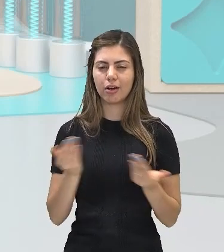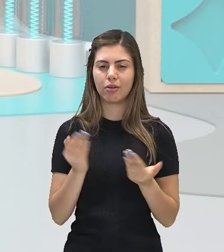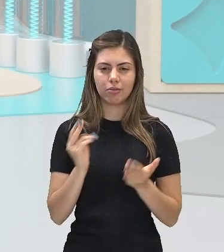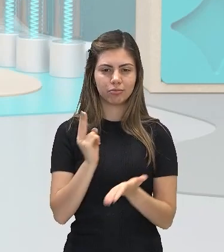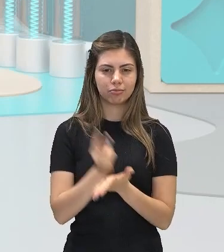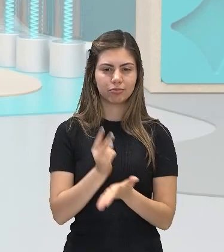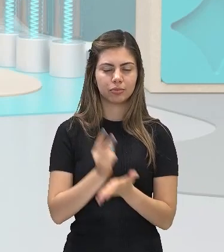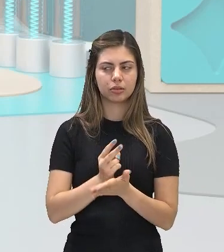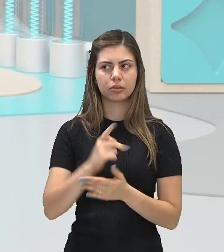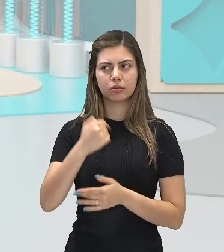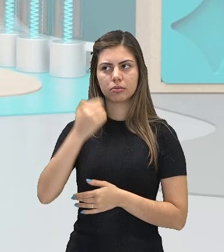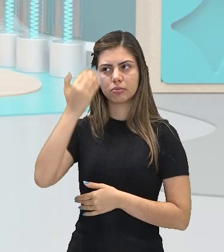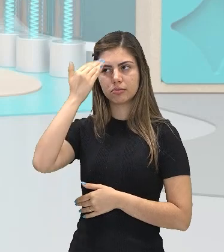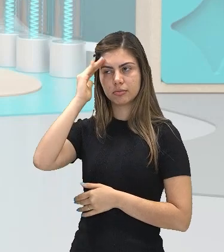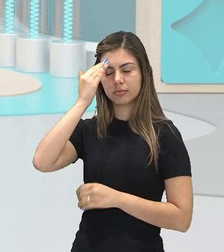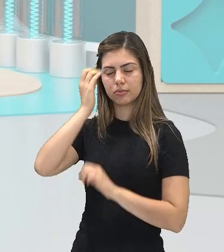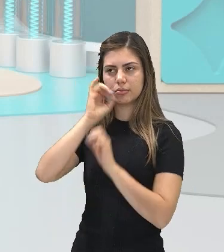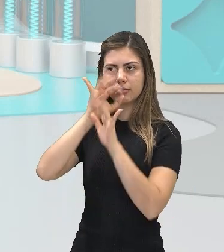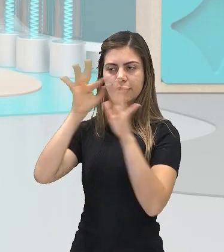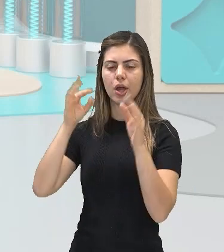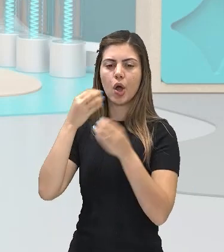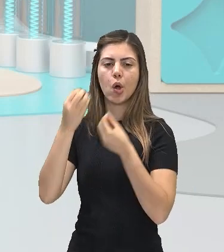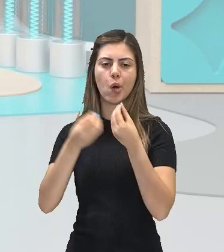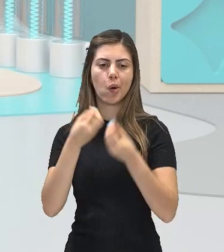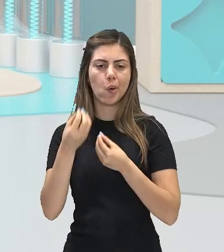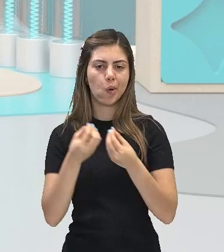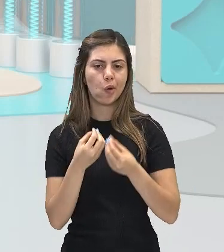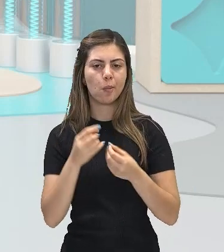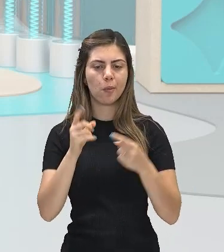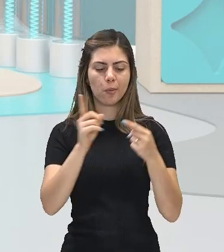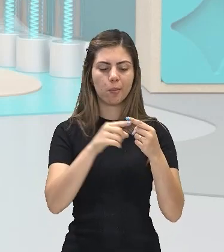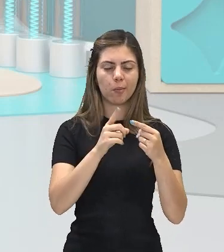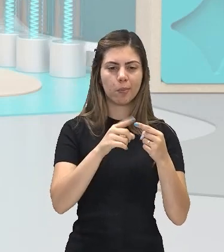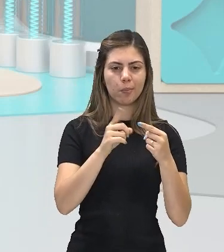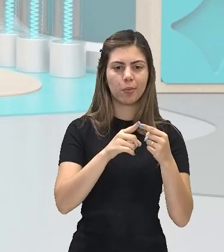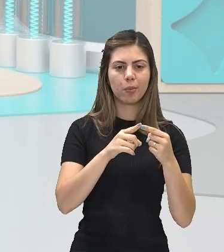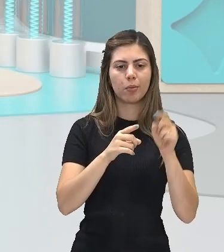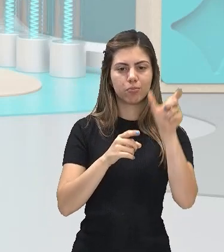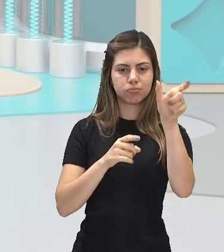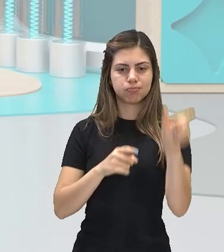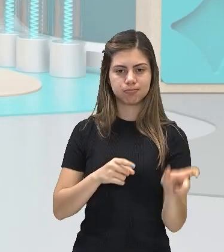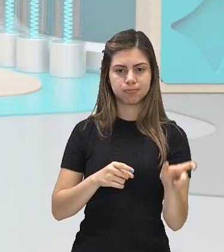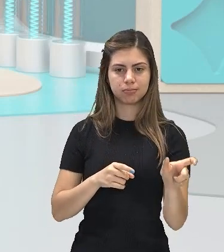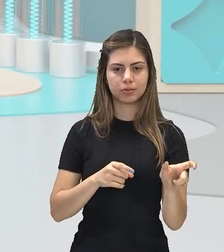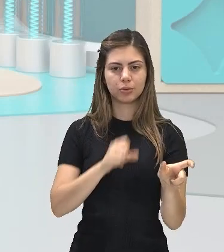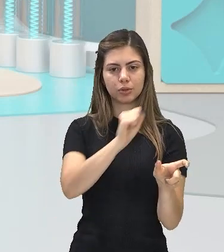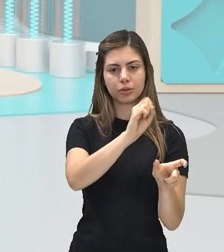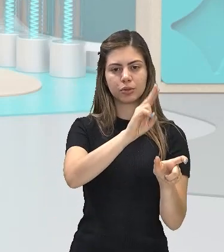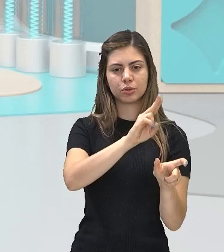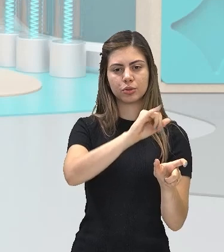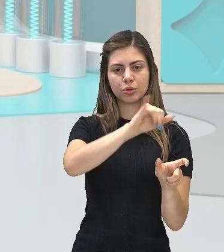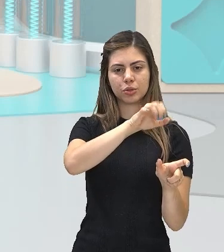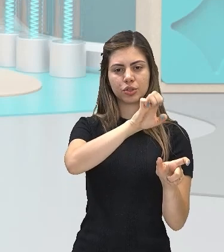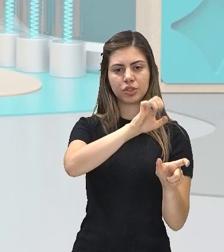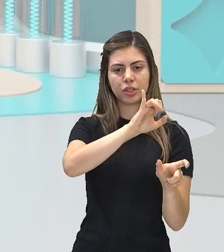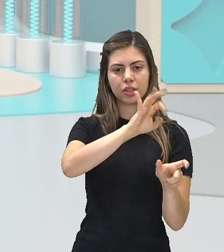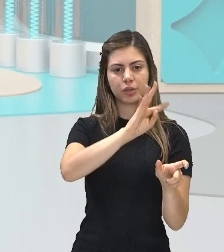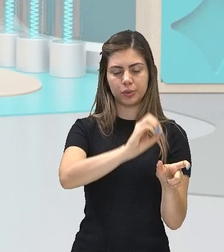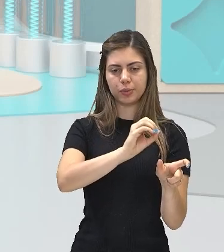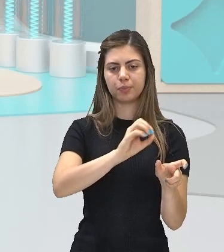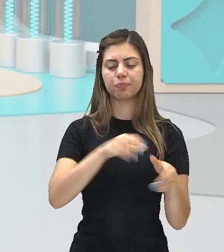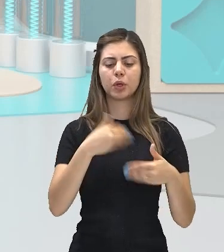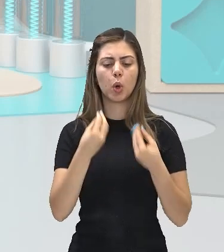e vamos entender que a partir de agora vamos chamar o sintagma nominal de sujeito, ok? Então, sujeito. Como é que a gente